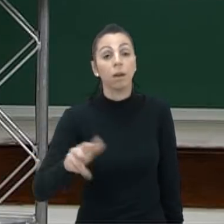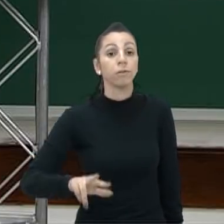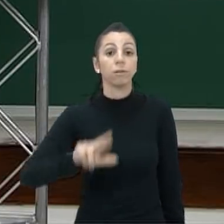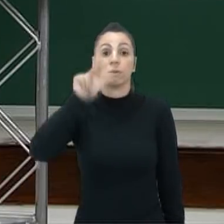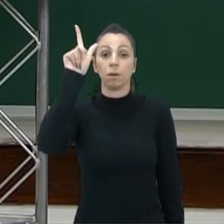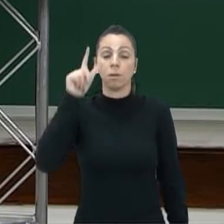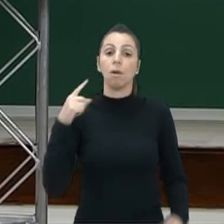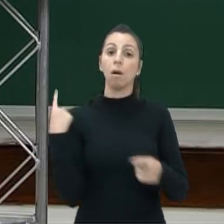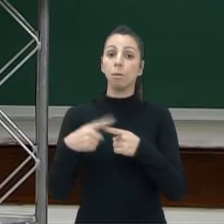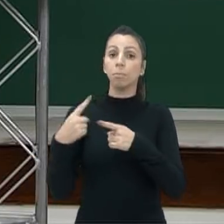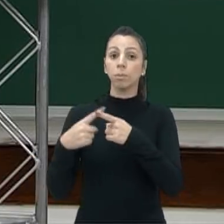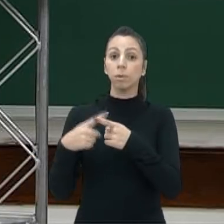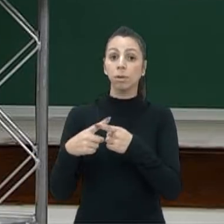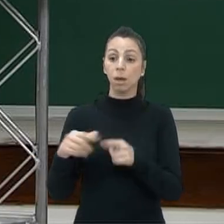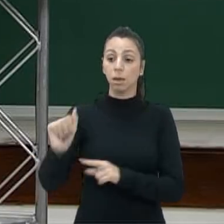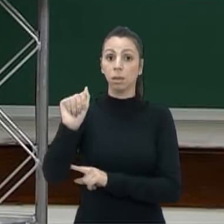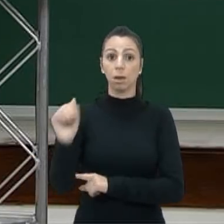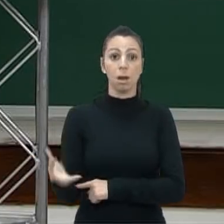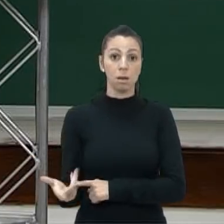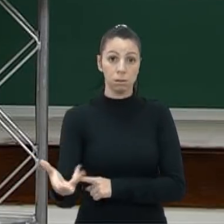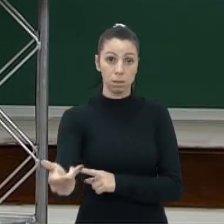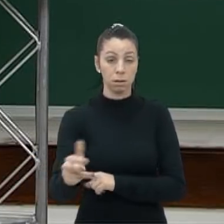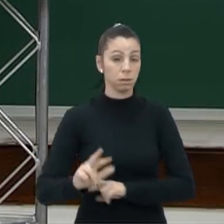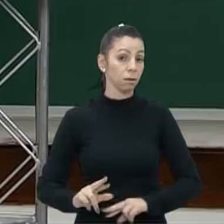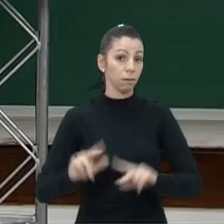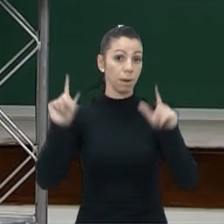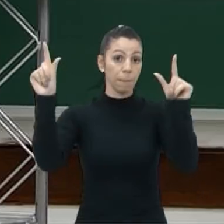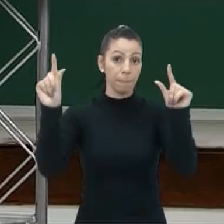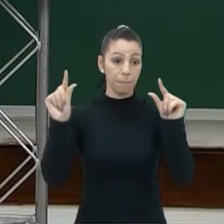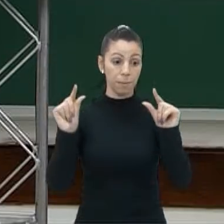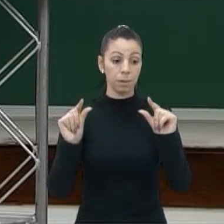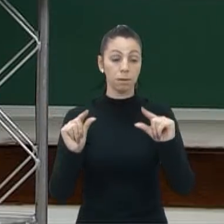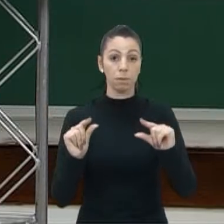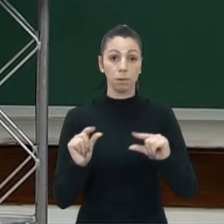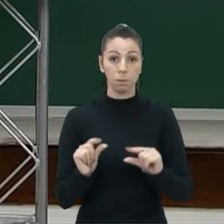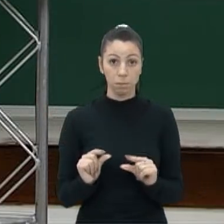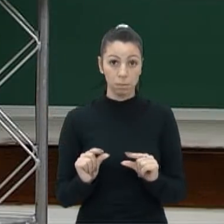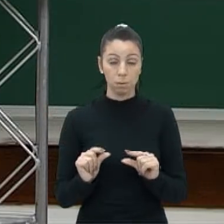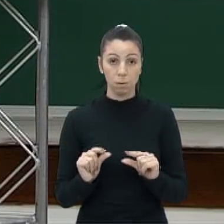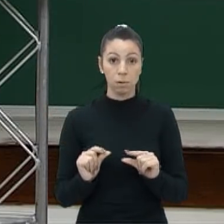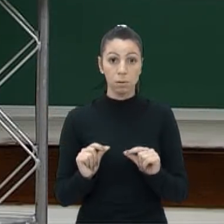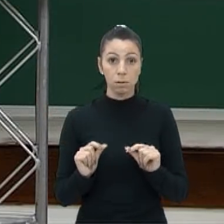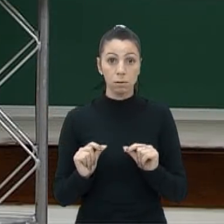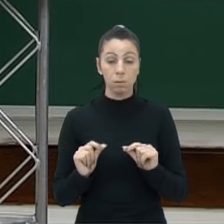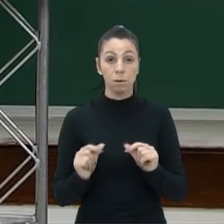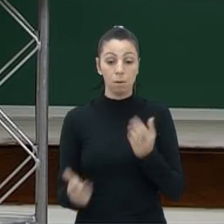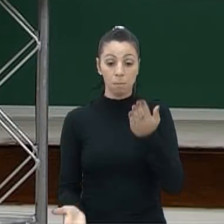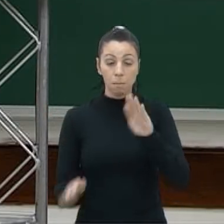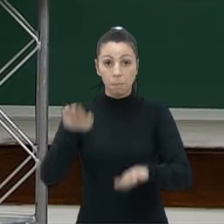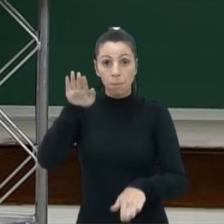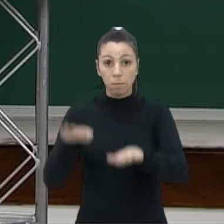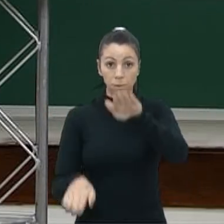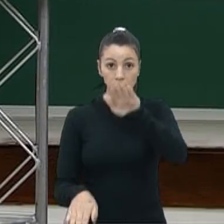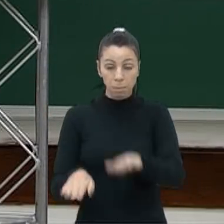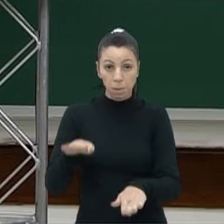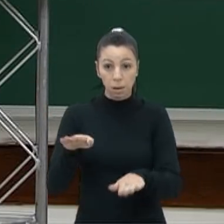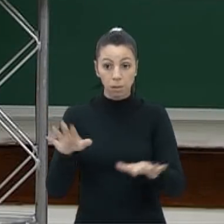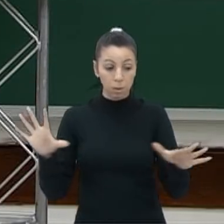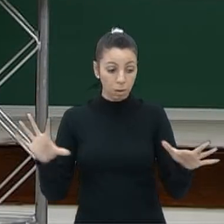caso a aceleração ela é menor? Lembre-se que a variação da quantidade de movimento, e em si a quantidade de movimento, ela depende da massa e